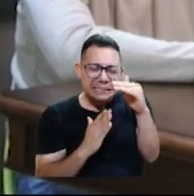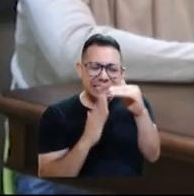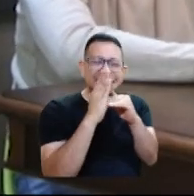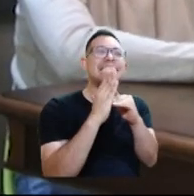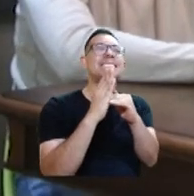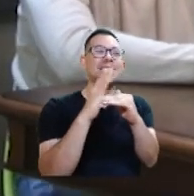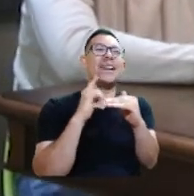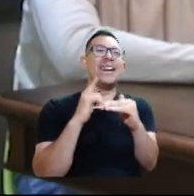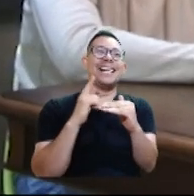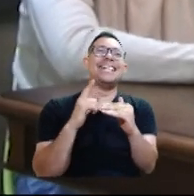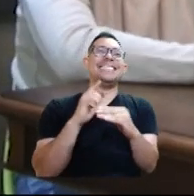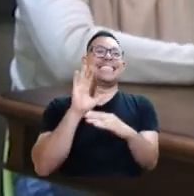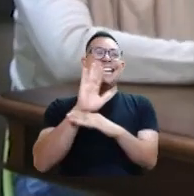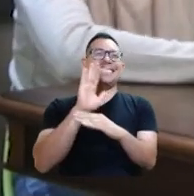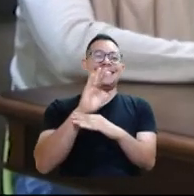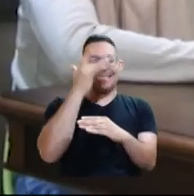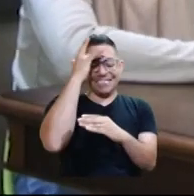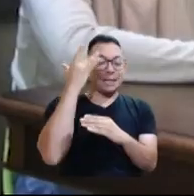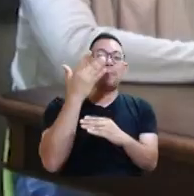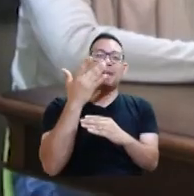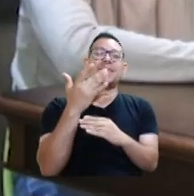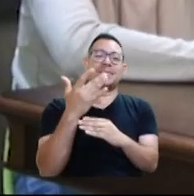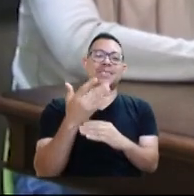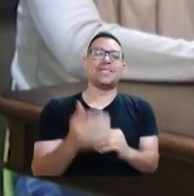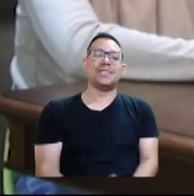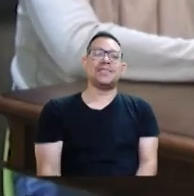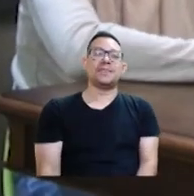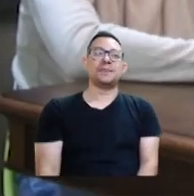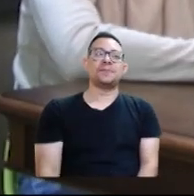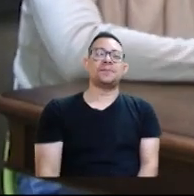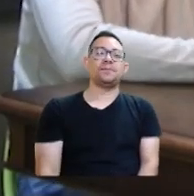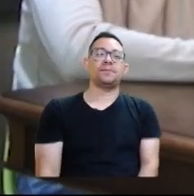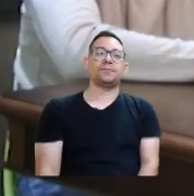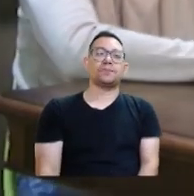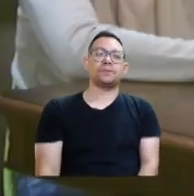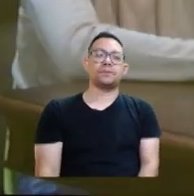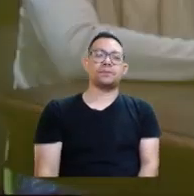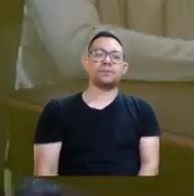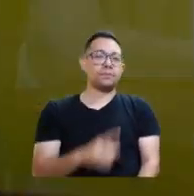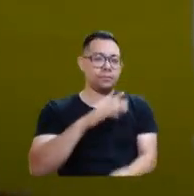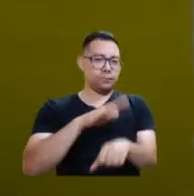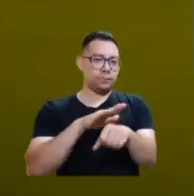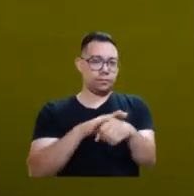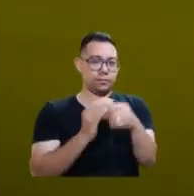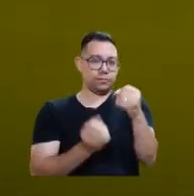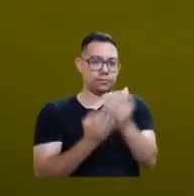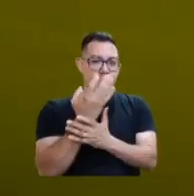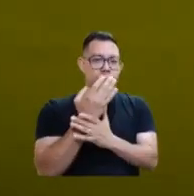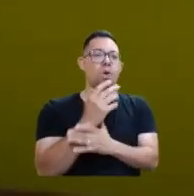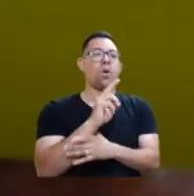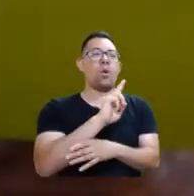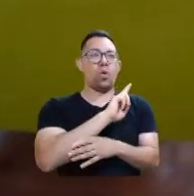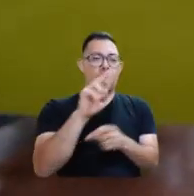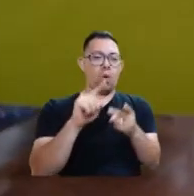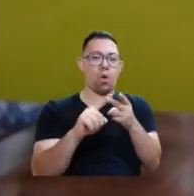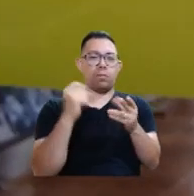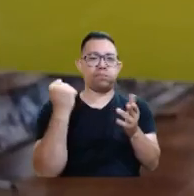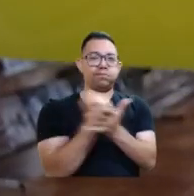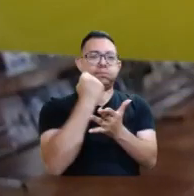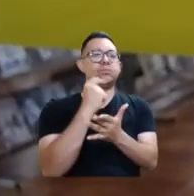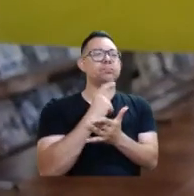casar. A gente estava entregando fita para cliente que chegou atrasado, né? E foi você que criou tanto